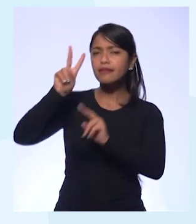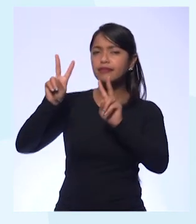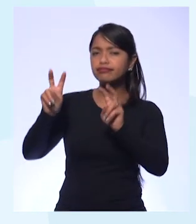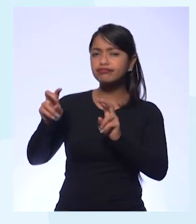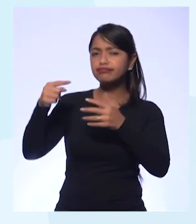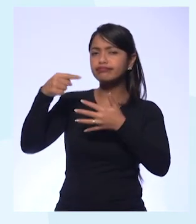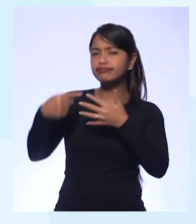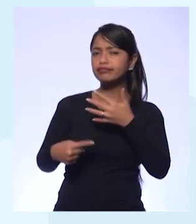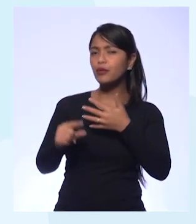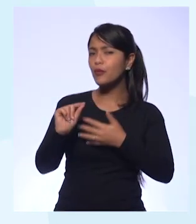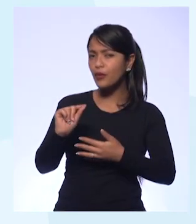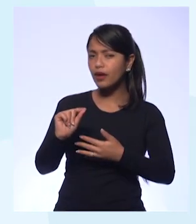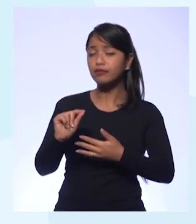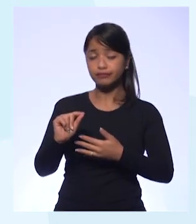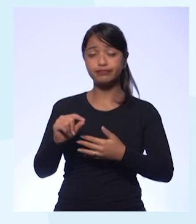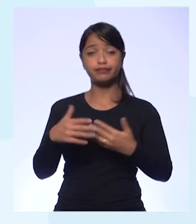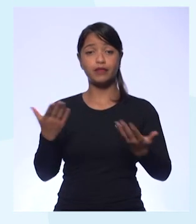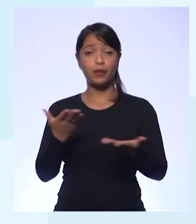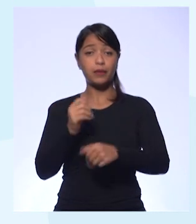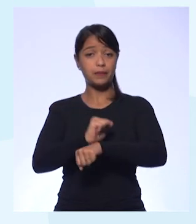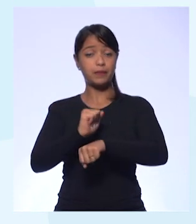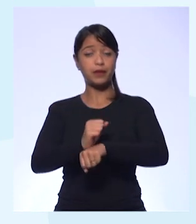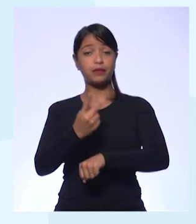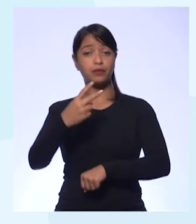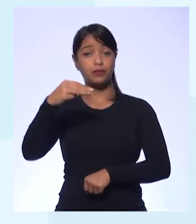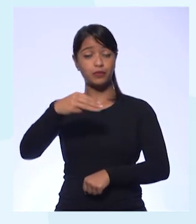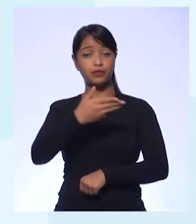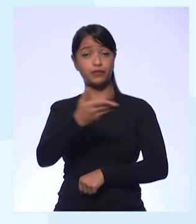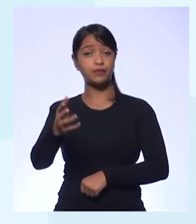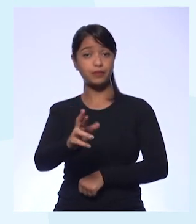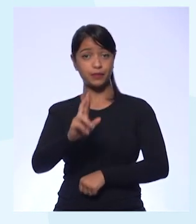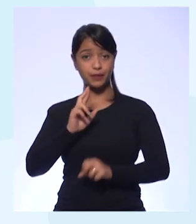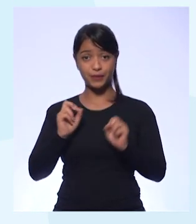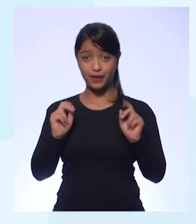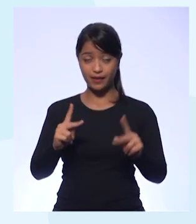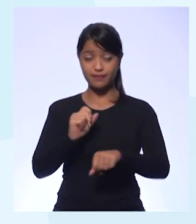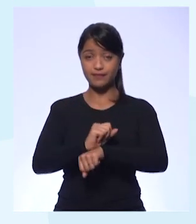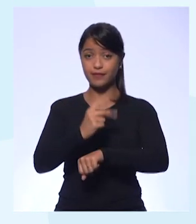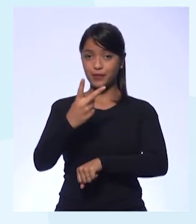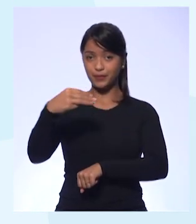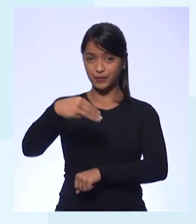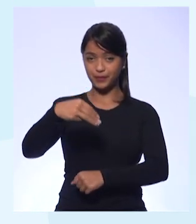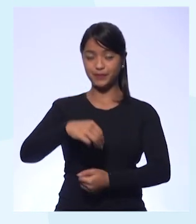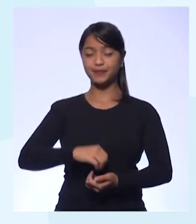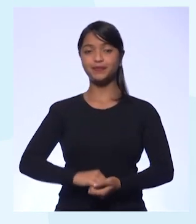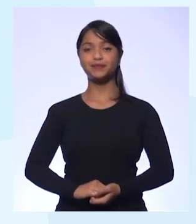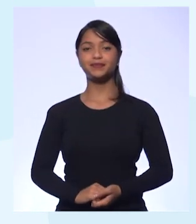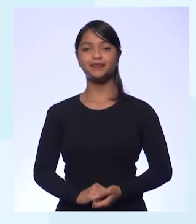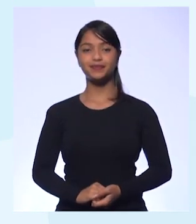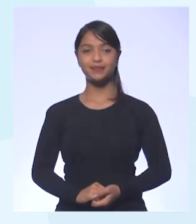Então, agora eu vou deixar aí 2 minutinhos para vocês responderem a perguntinha, tá bom? 2 minutinhos.